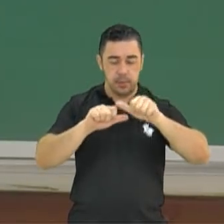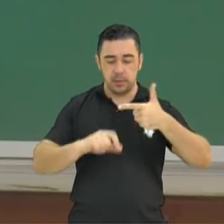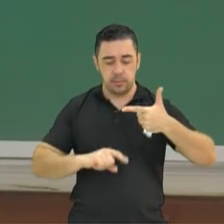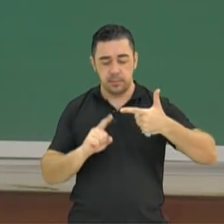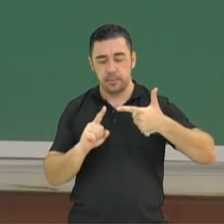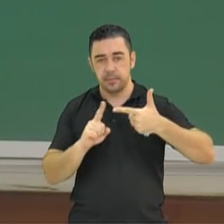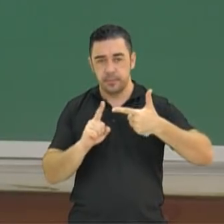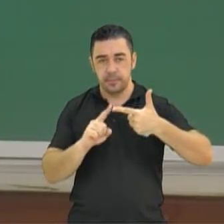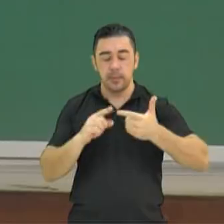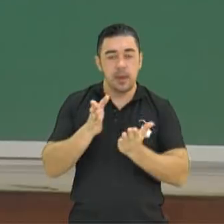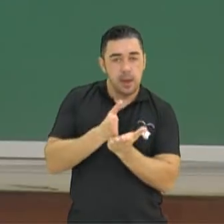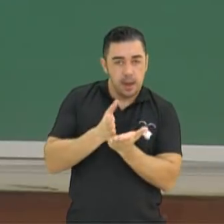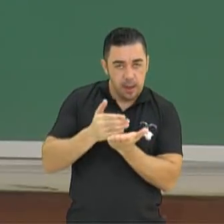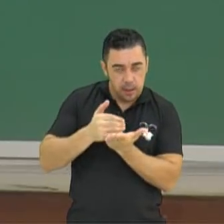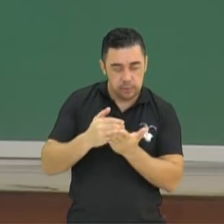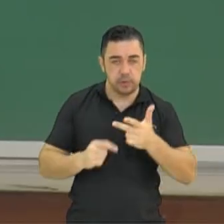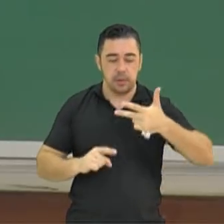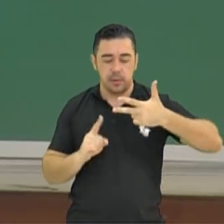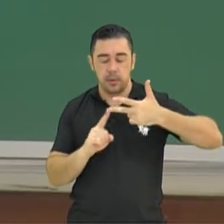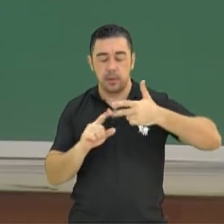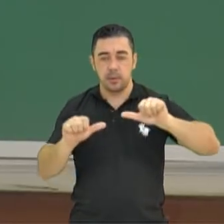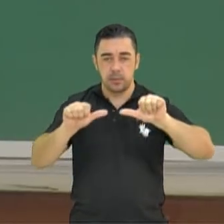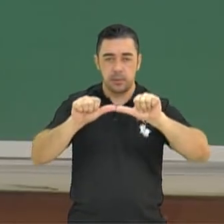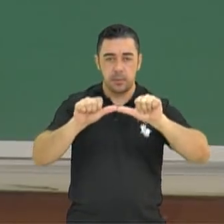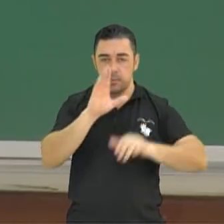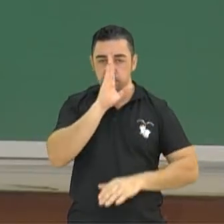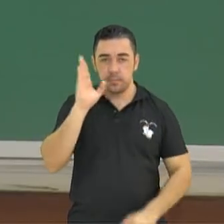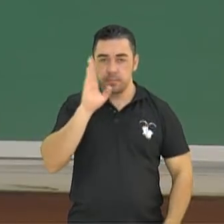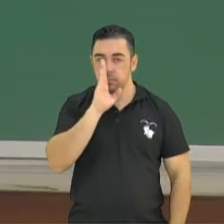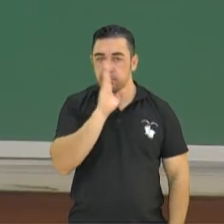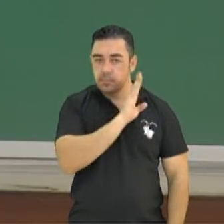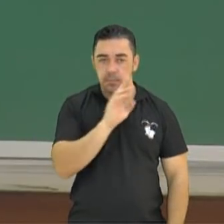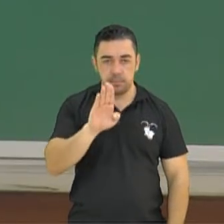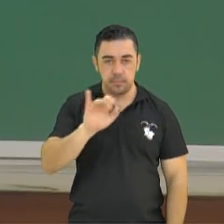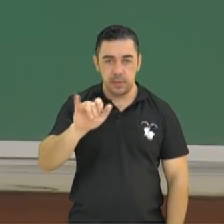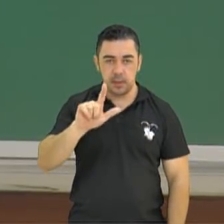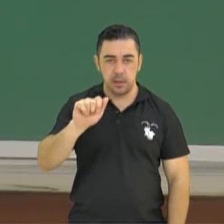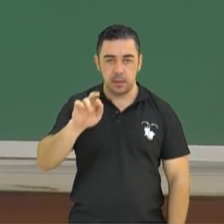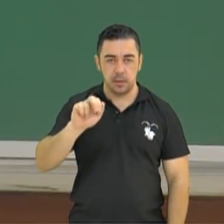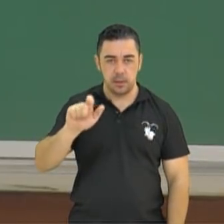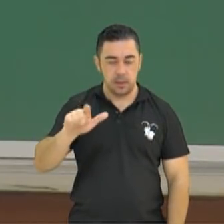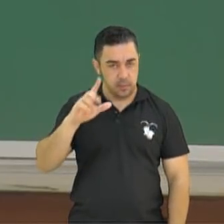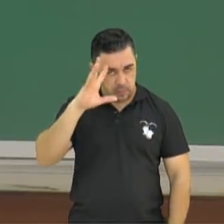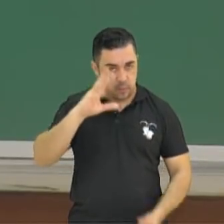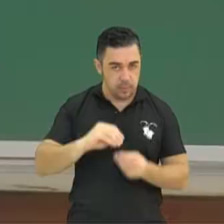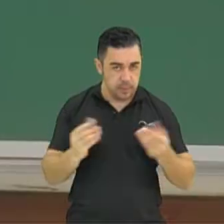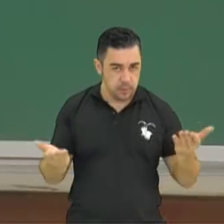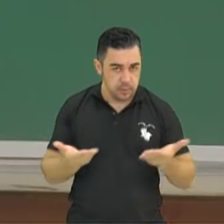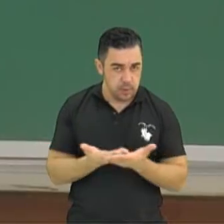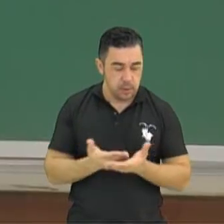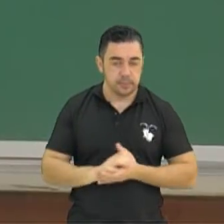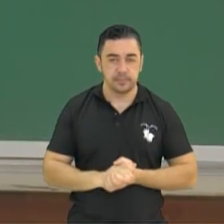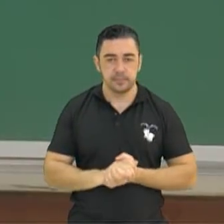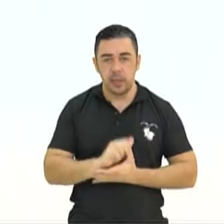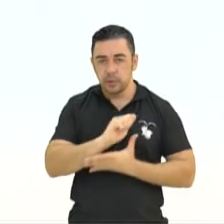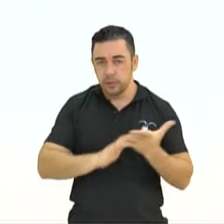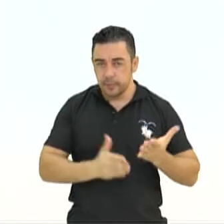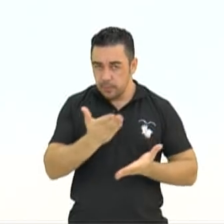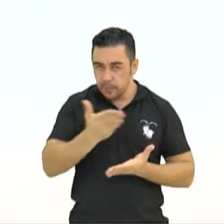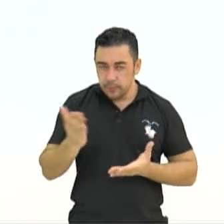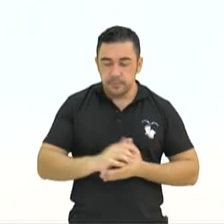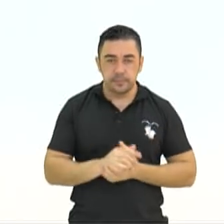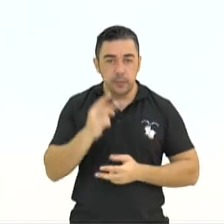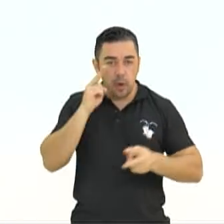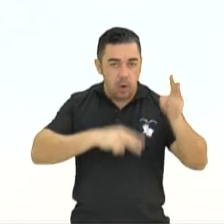simetria radial e a bilateral. Se você entendeu, era isso que eu queria que você entendesse na aula de hoje. O exercício, então. Observe